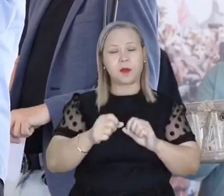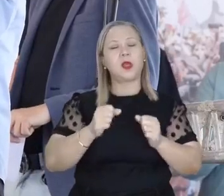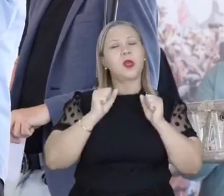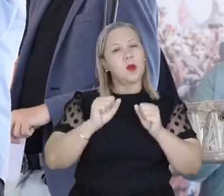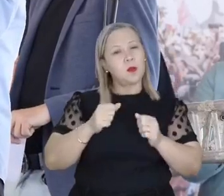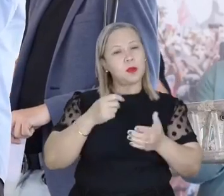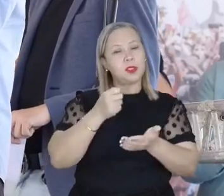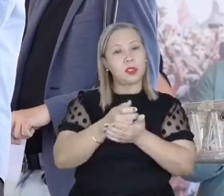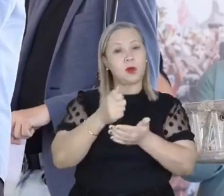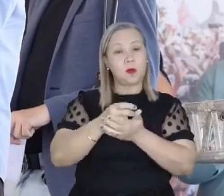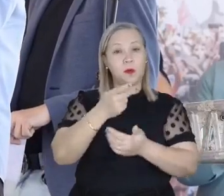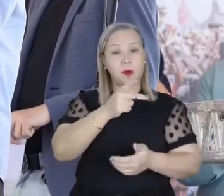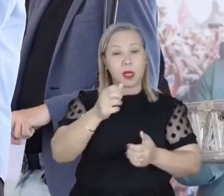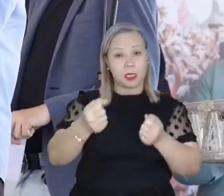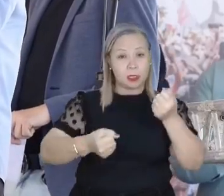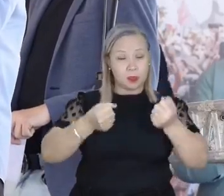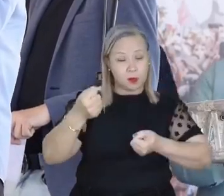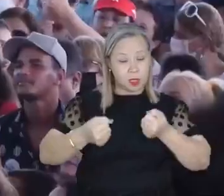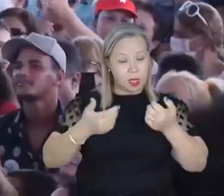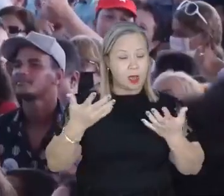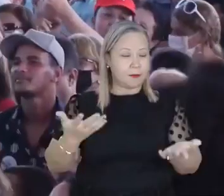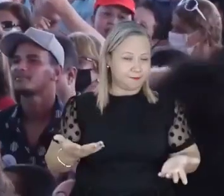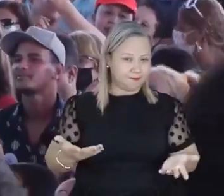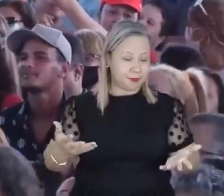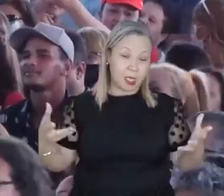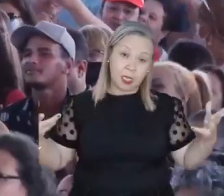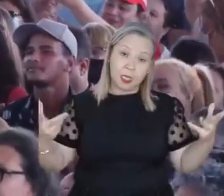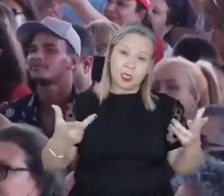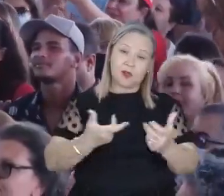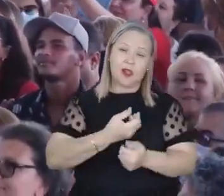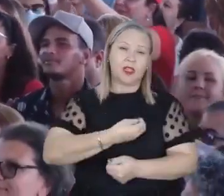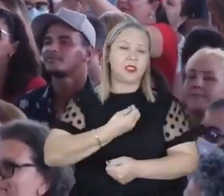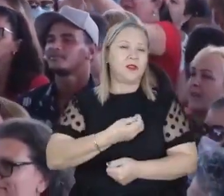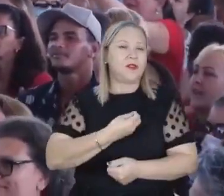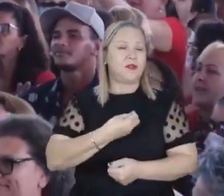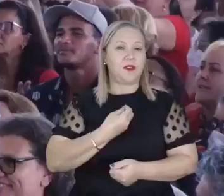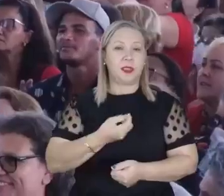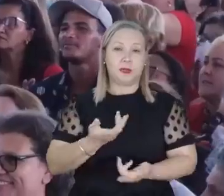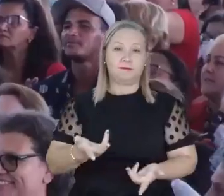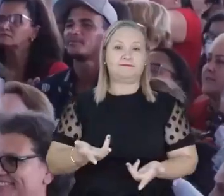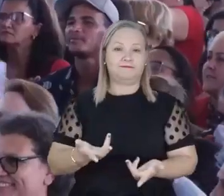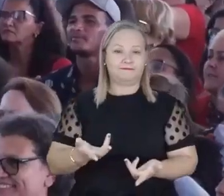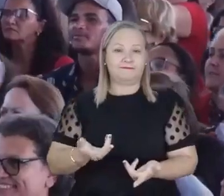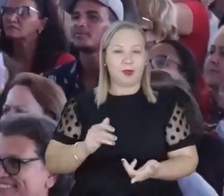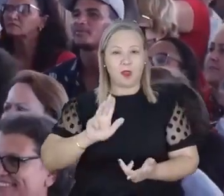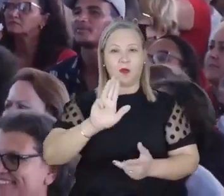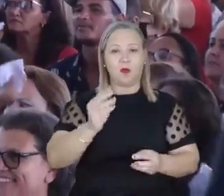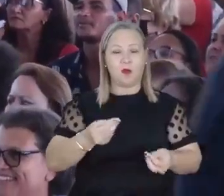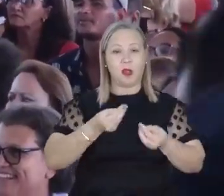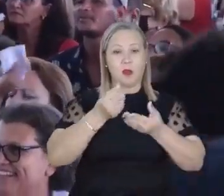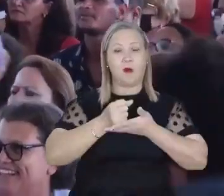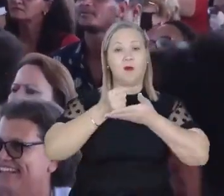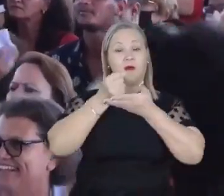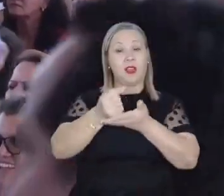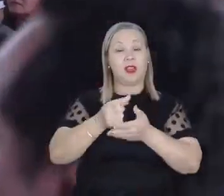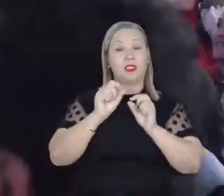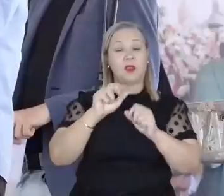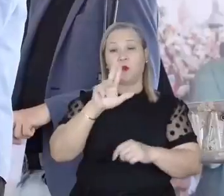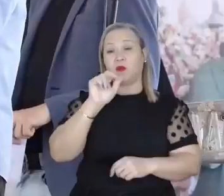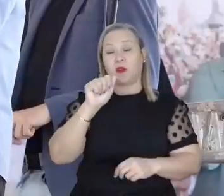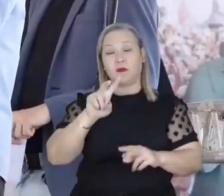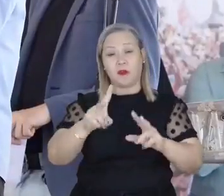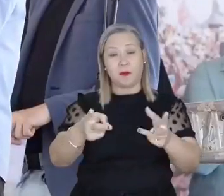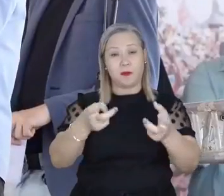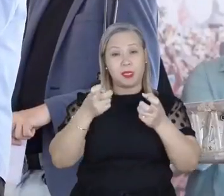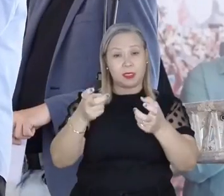no, na gestão dele, nunca foi vista no Brasil. E nós queremos isso de volta agora. Então,